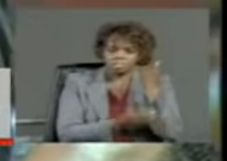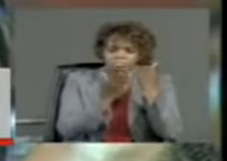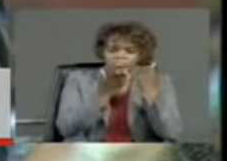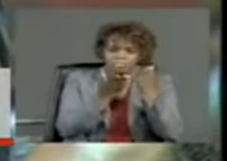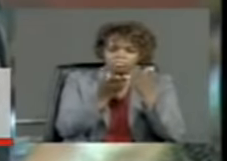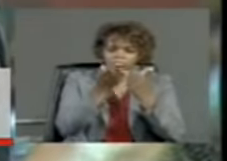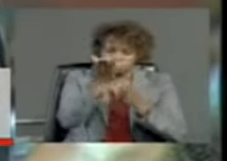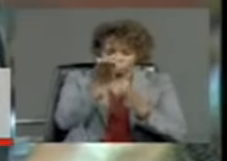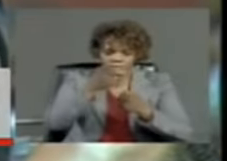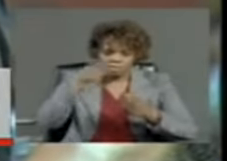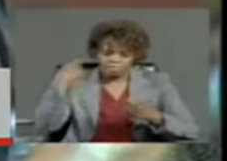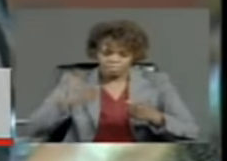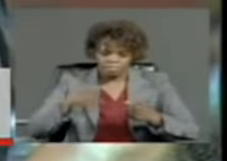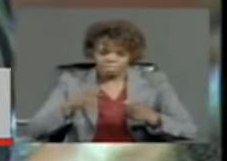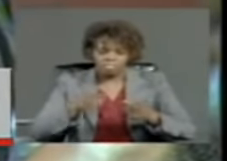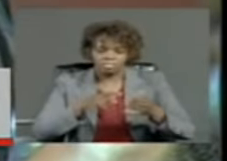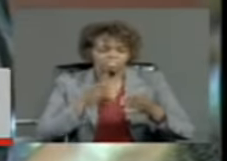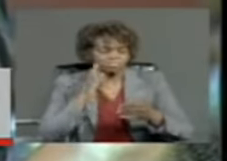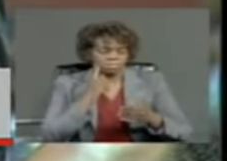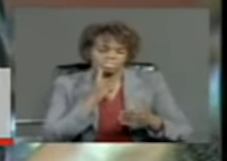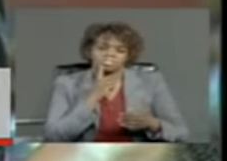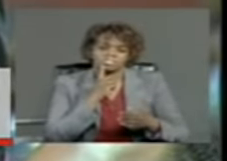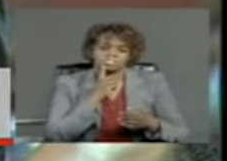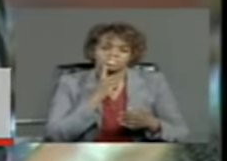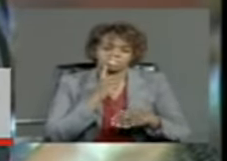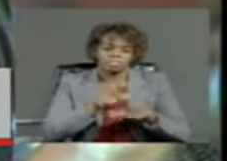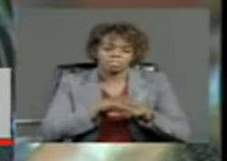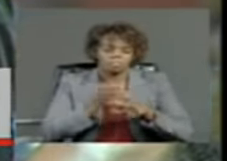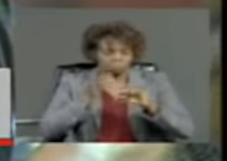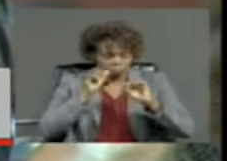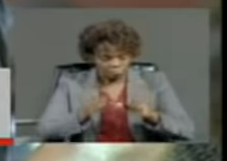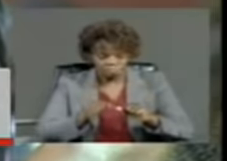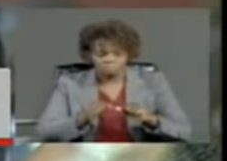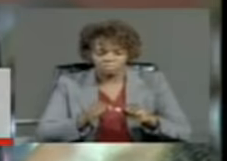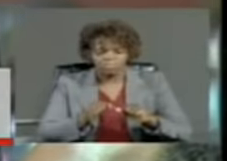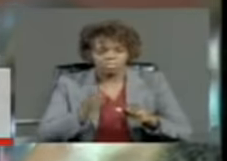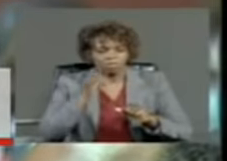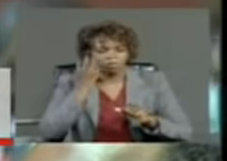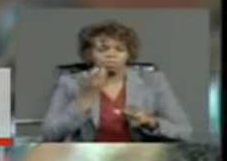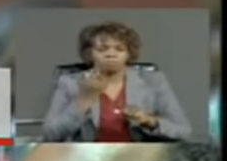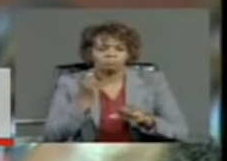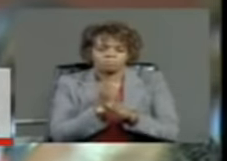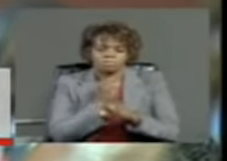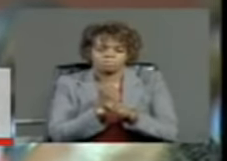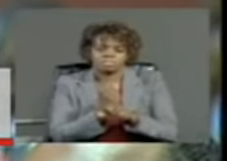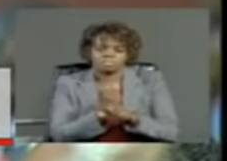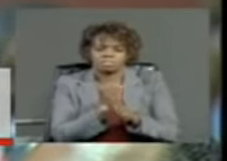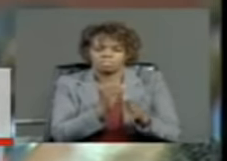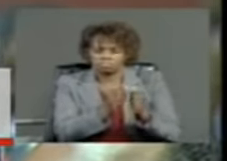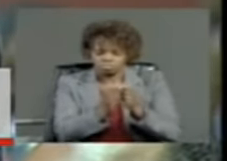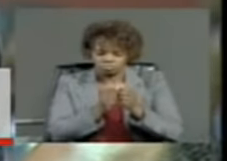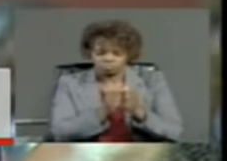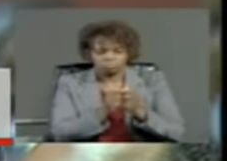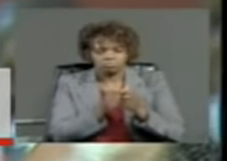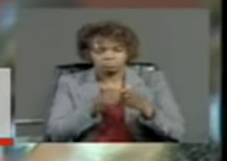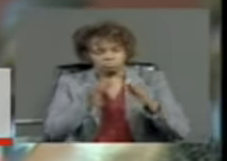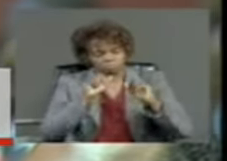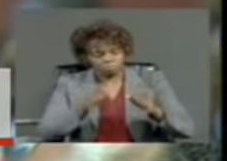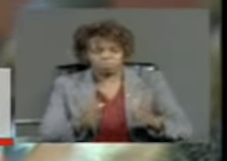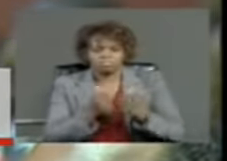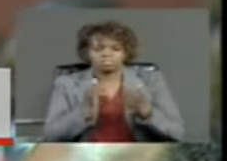bilaterais, saberá sempre qual é a cota dessa bilateralidade que nos cabe. E como já temos pouco tempo no campo